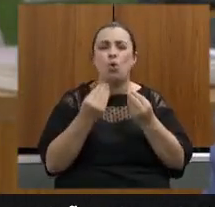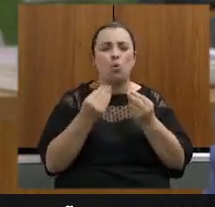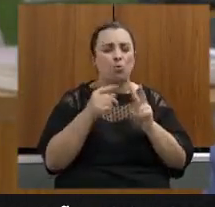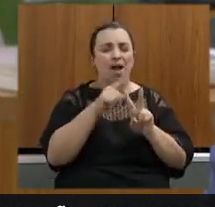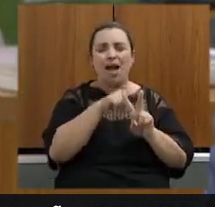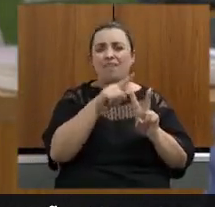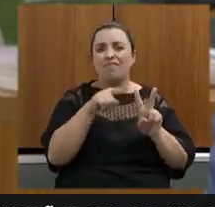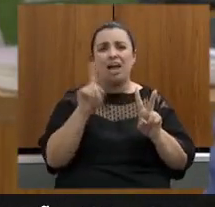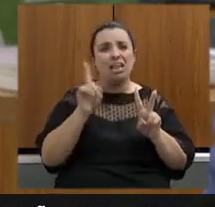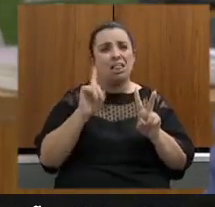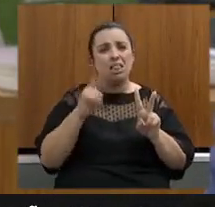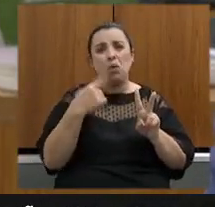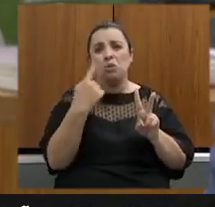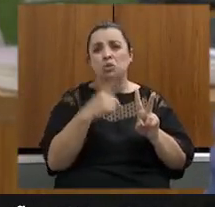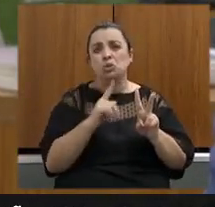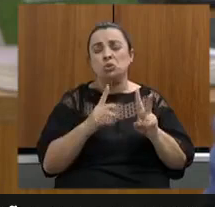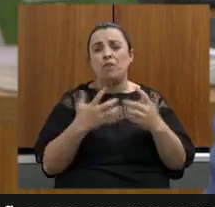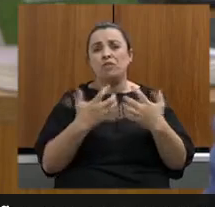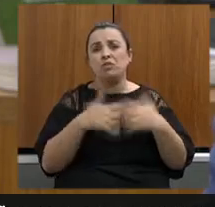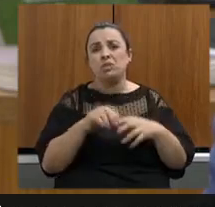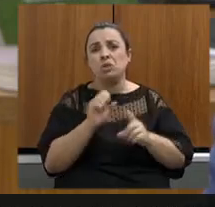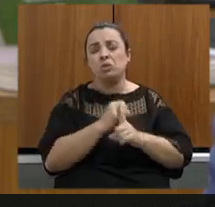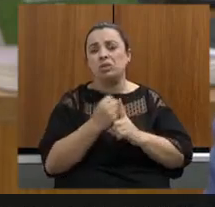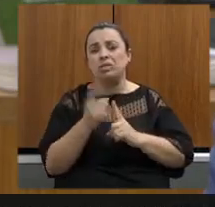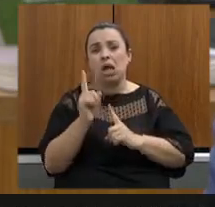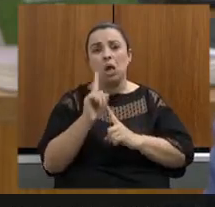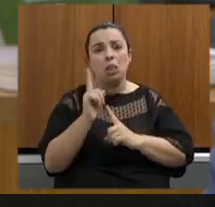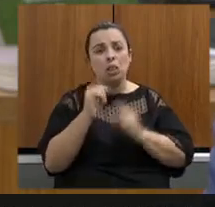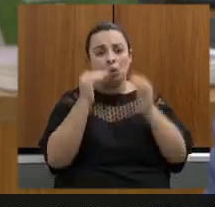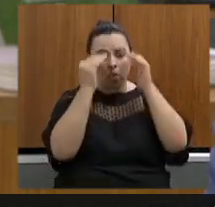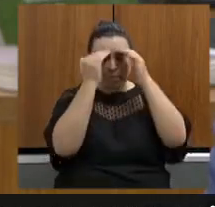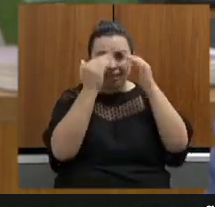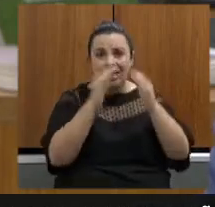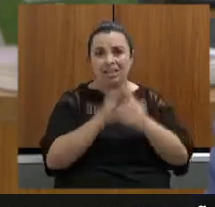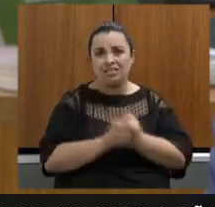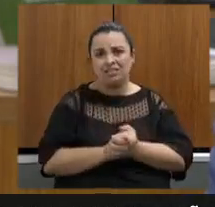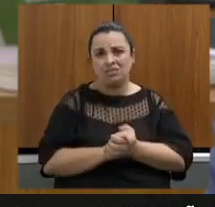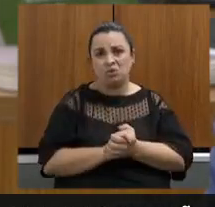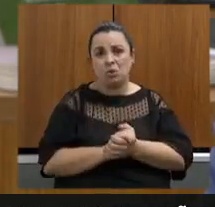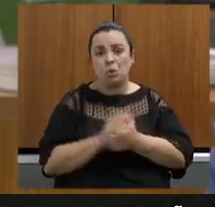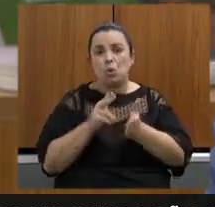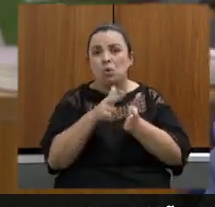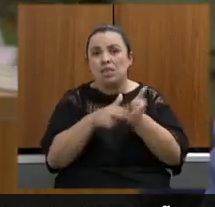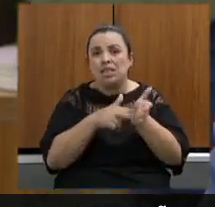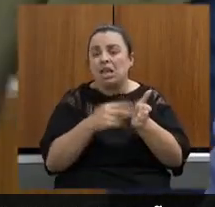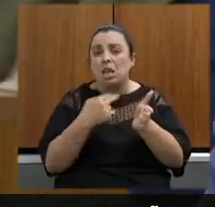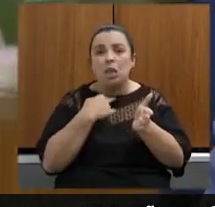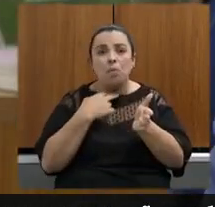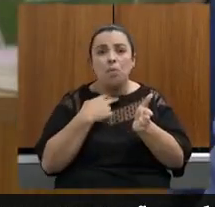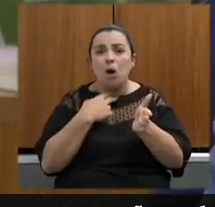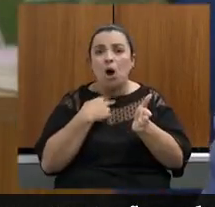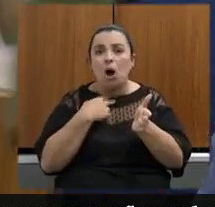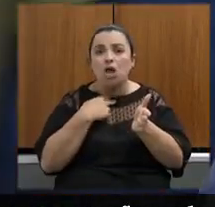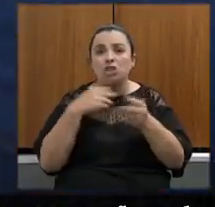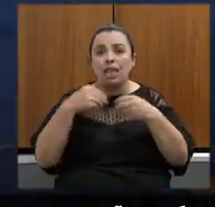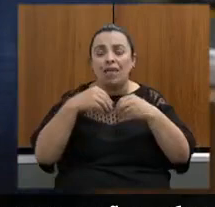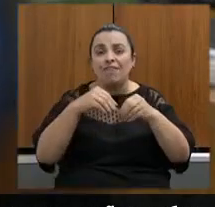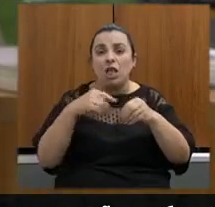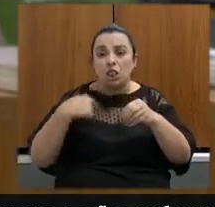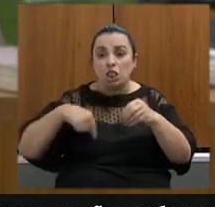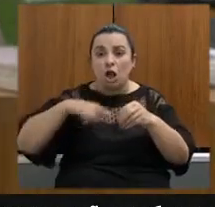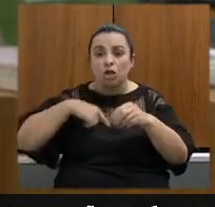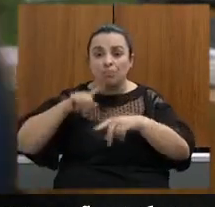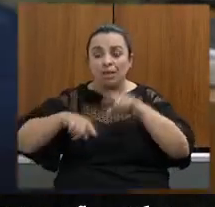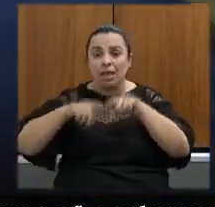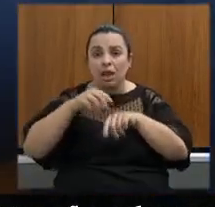social dela o treino pode levar a nossa carga o trem não pode nos transportar